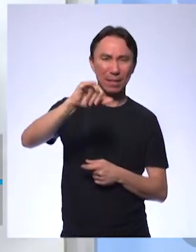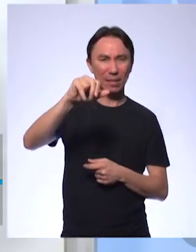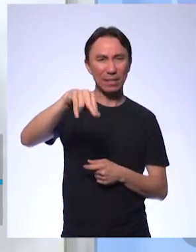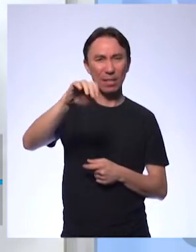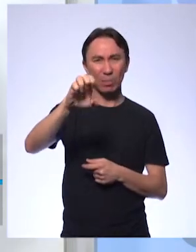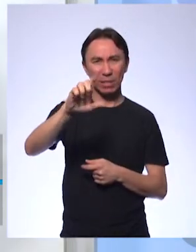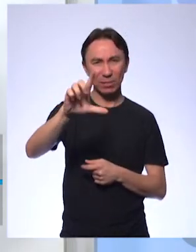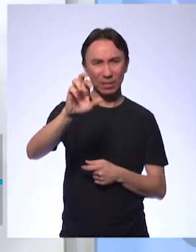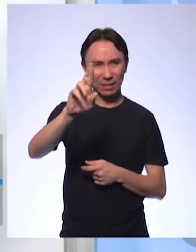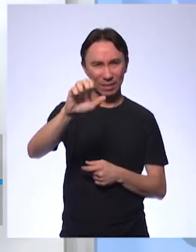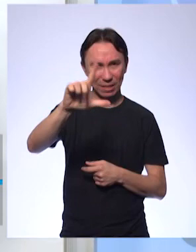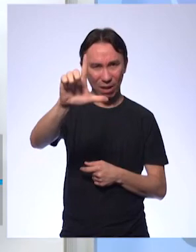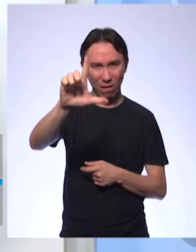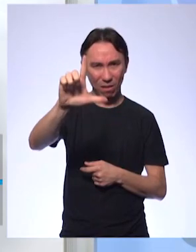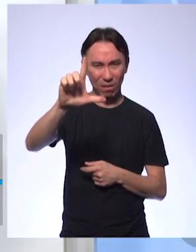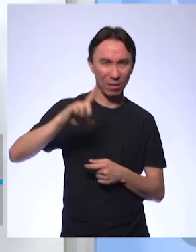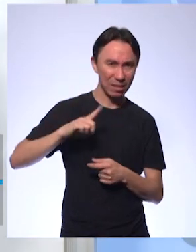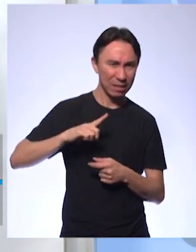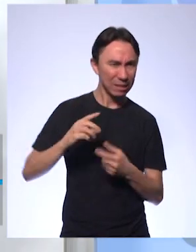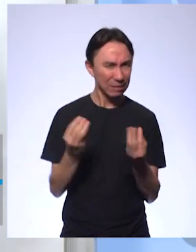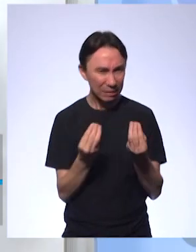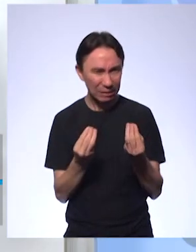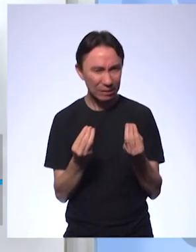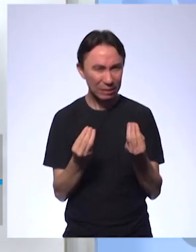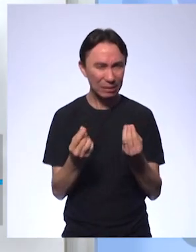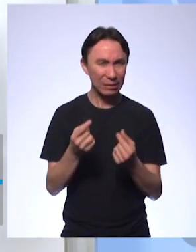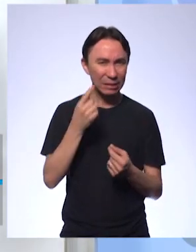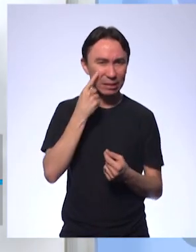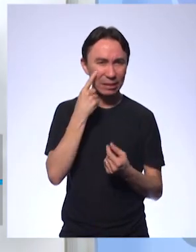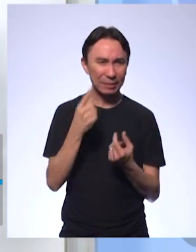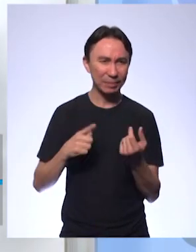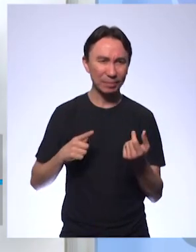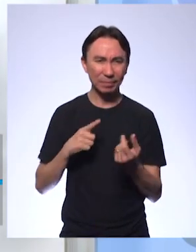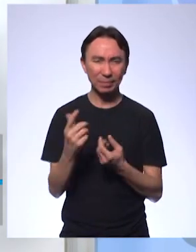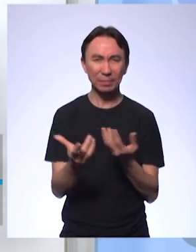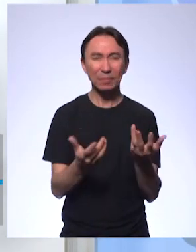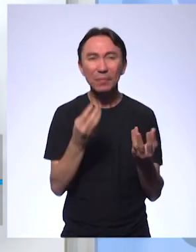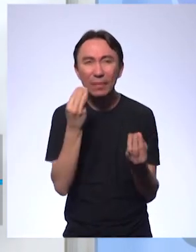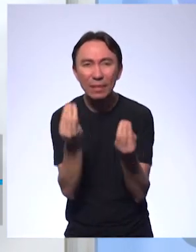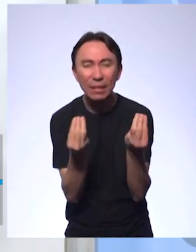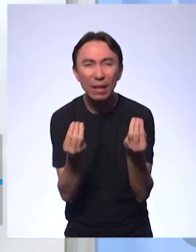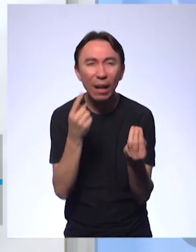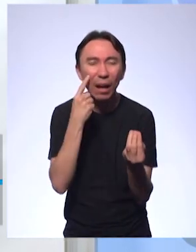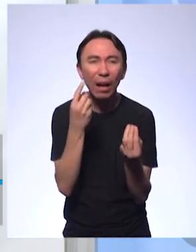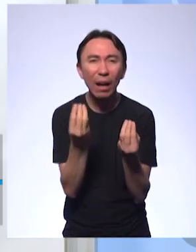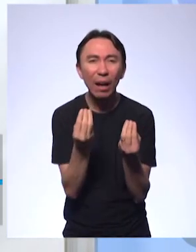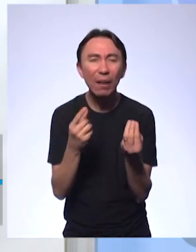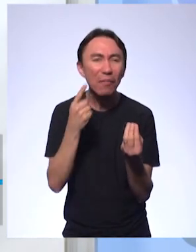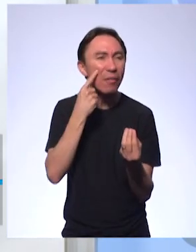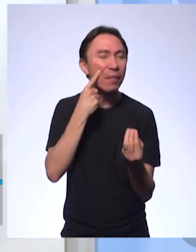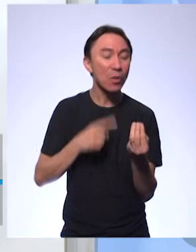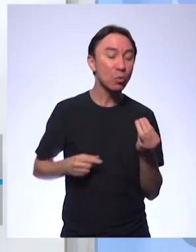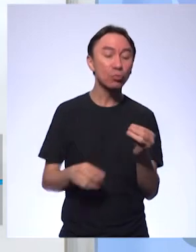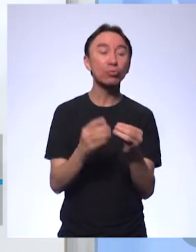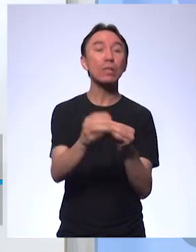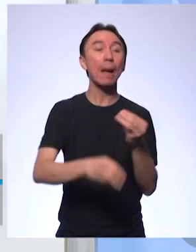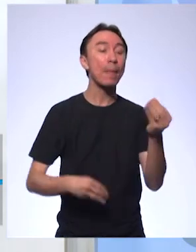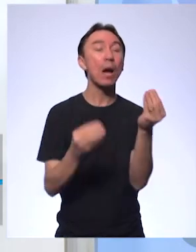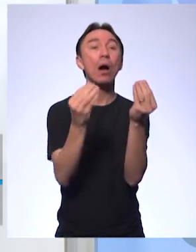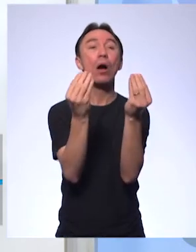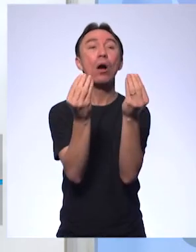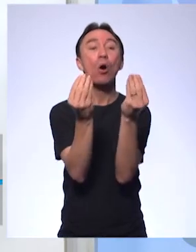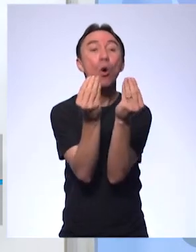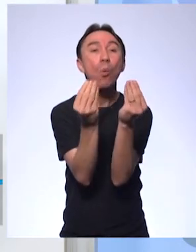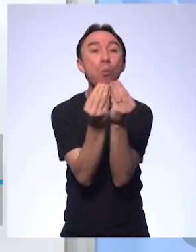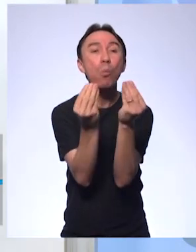mineralizada, ou enriquecida com minerais, ela deve ter em sua composição, porque é uma